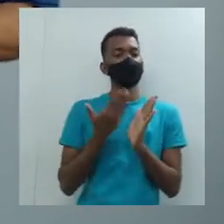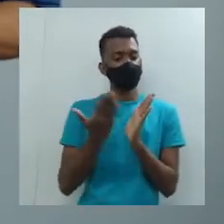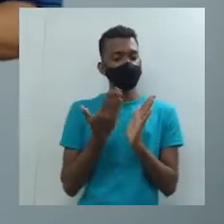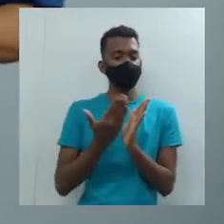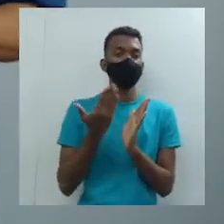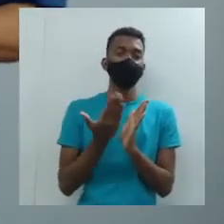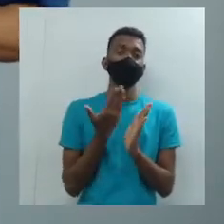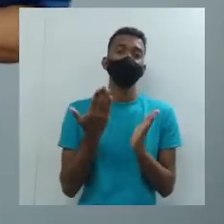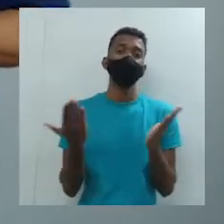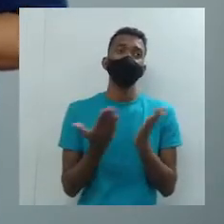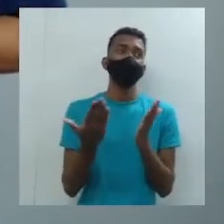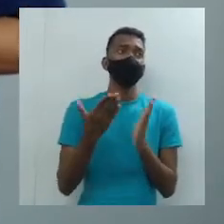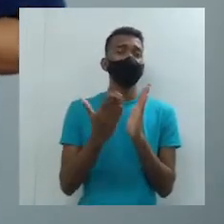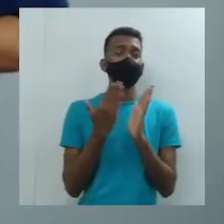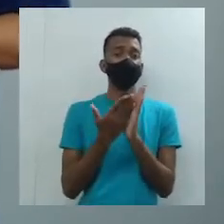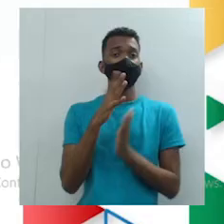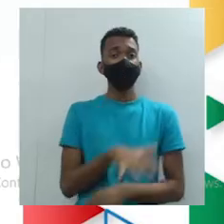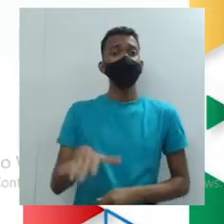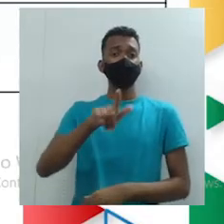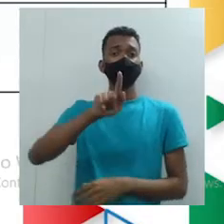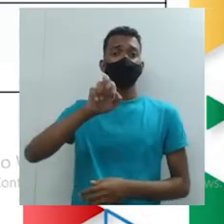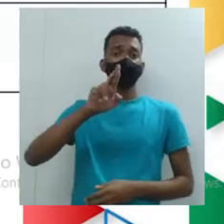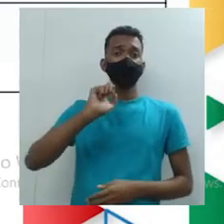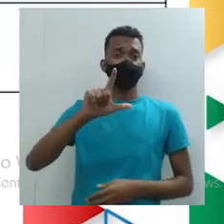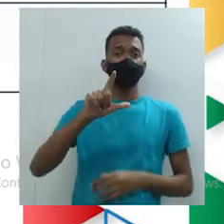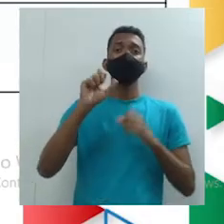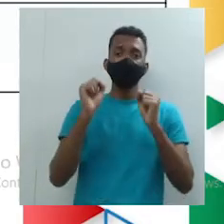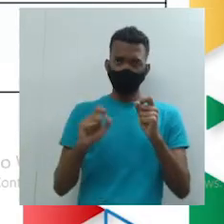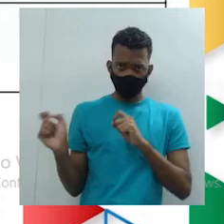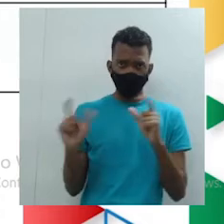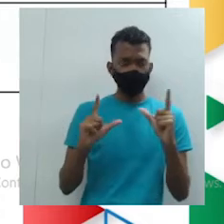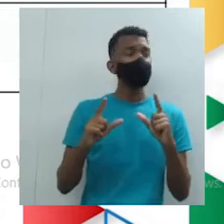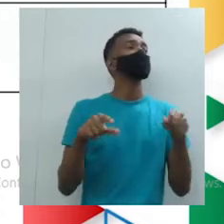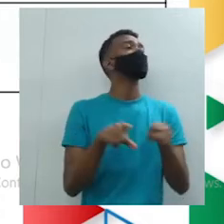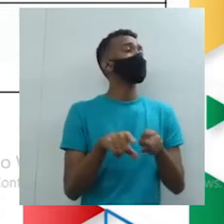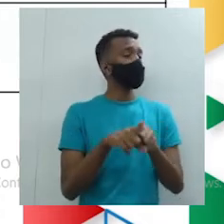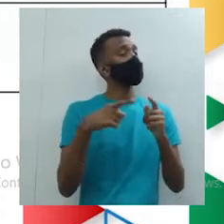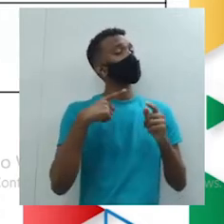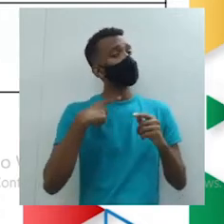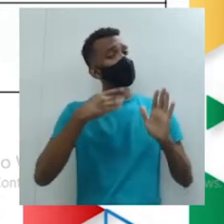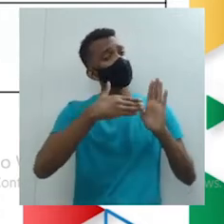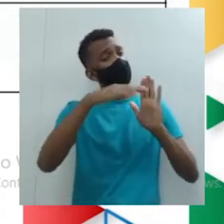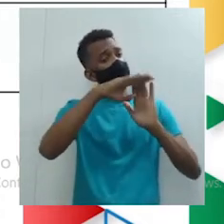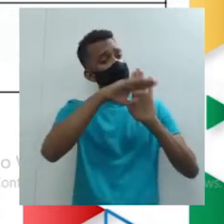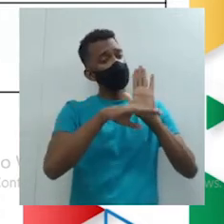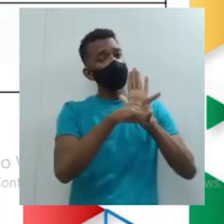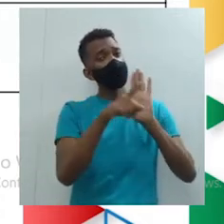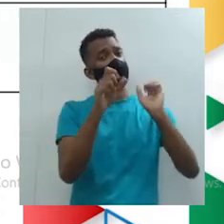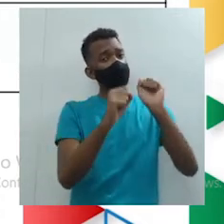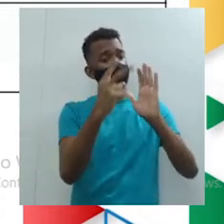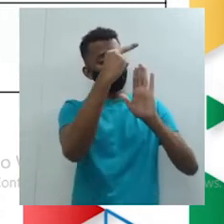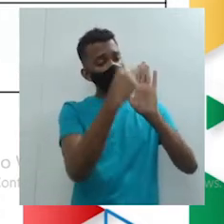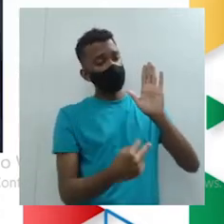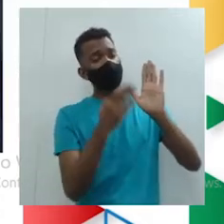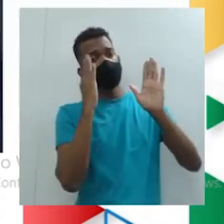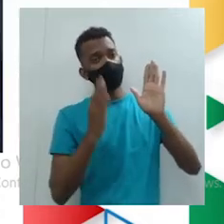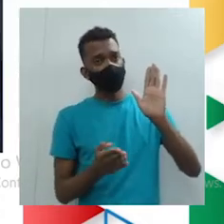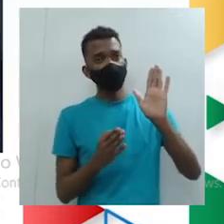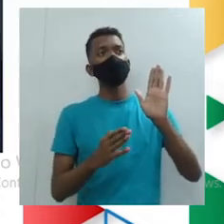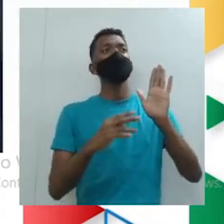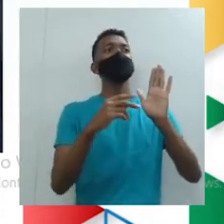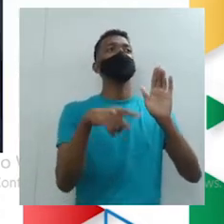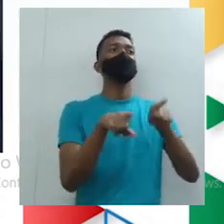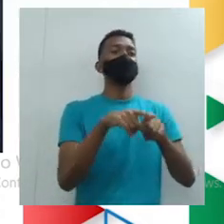o livro geral. O senhor poderia avançar, professor Robson? Aí tem a sequência das obras, pessoal, como vocês podem ver na tela, nós já tínhamos